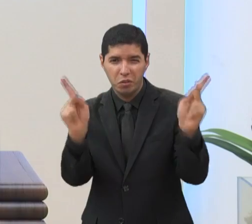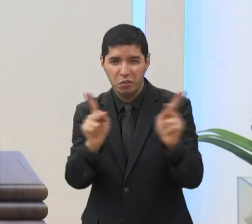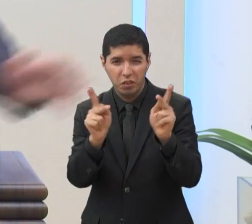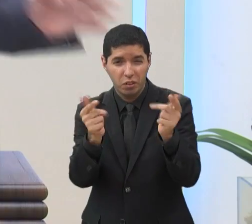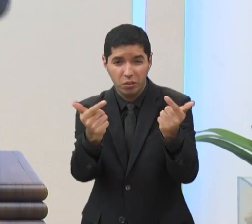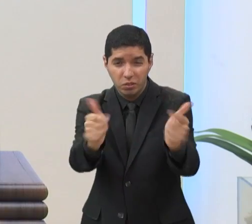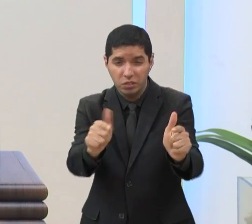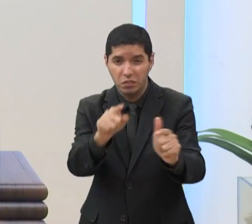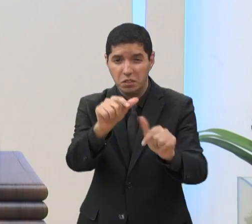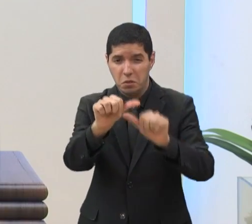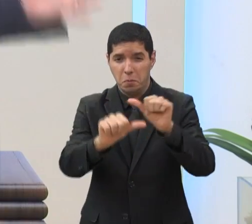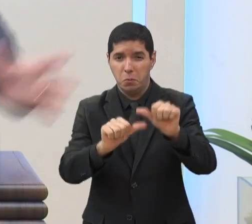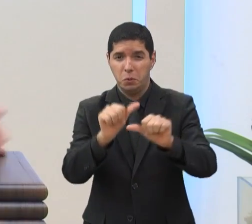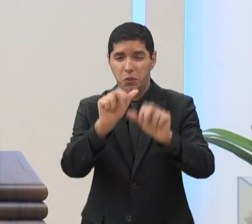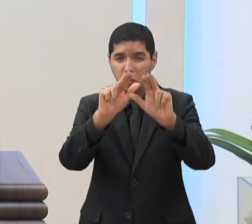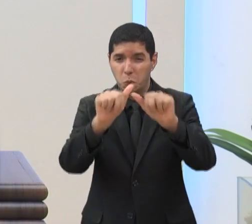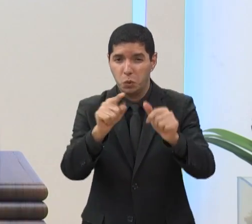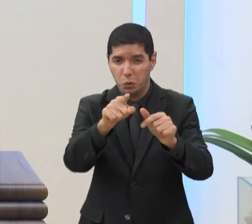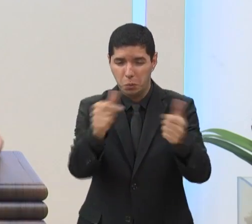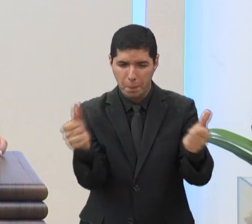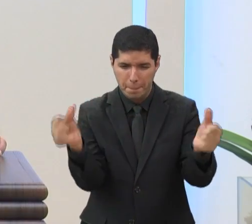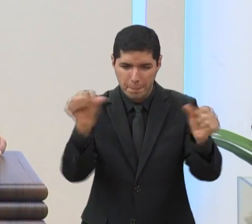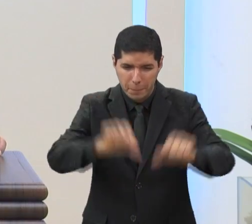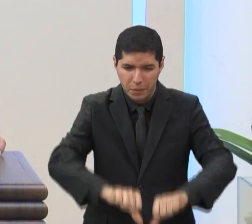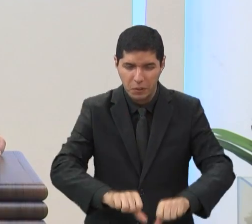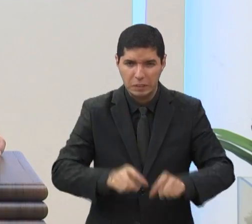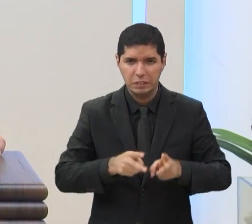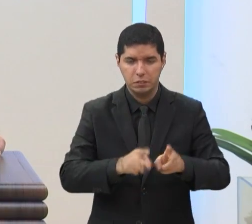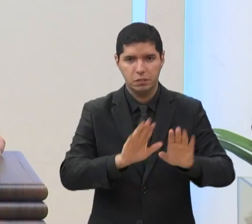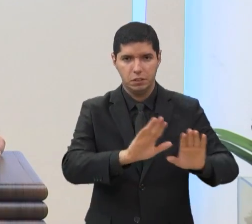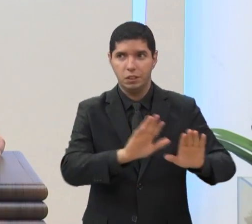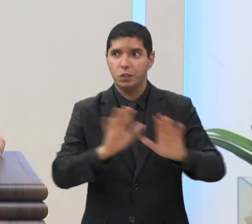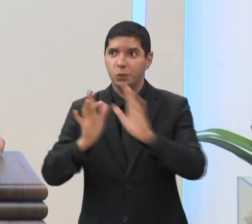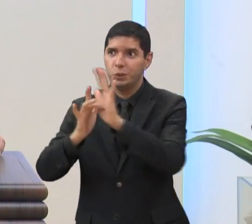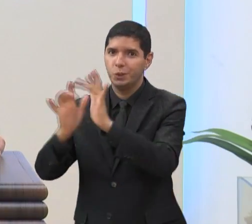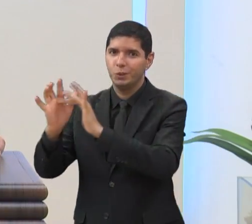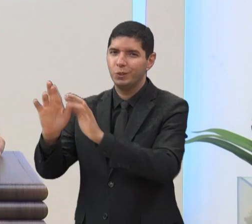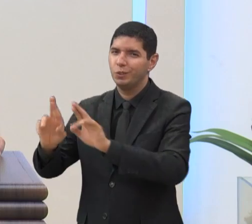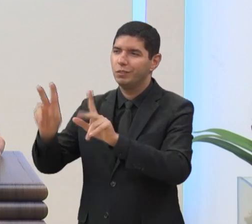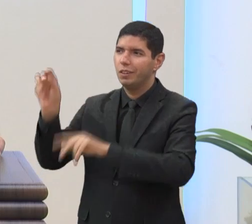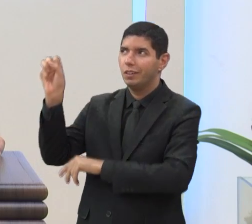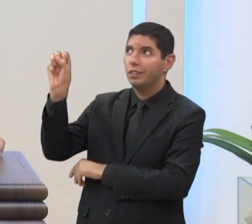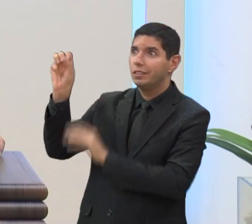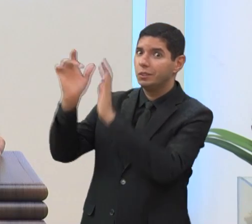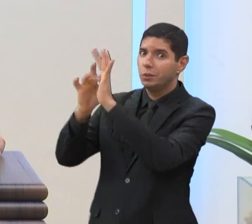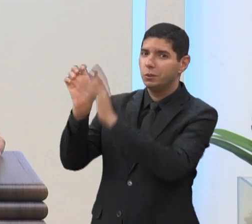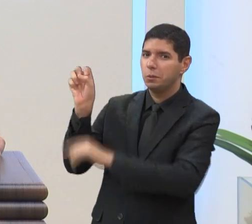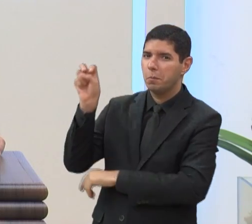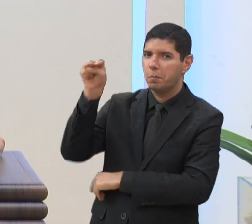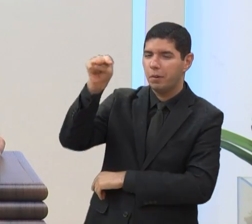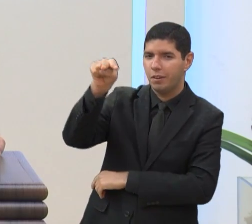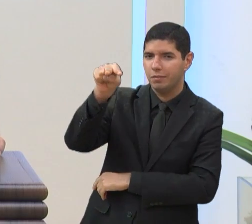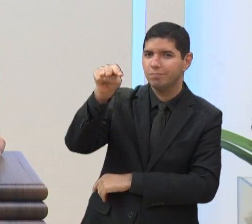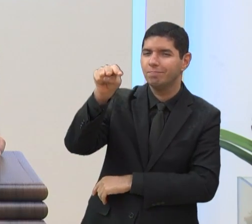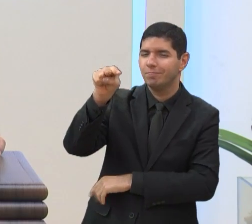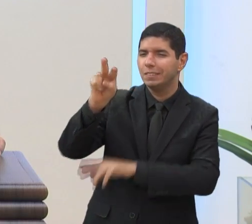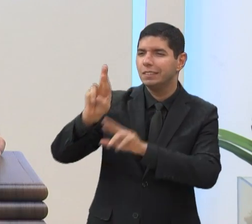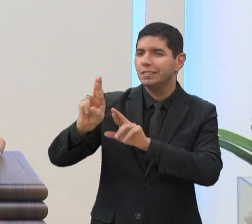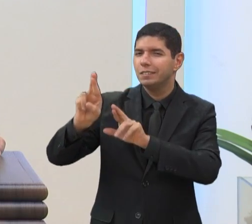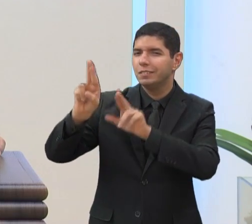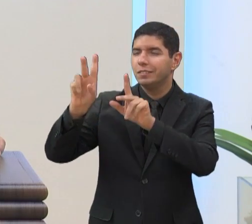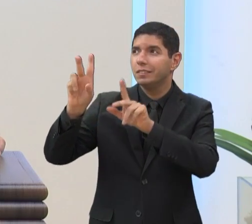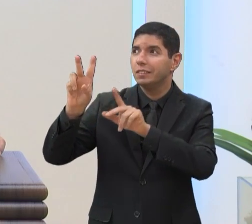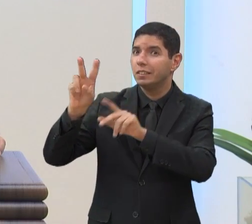mudar, que é daí para pior. Tem um Jesus olhando para você, aleluia, com um olhar